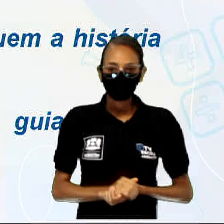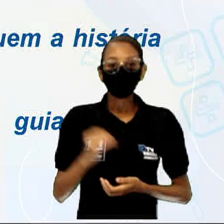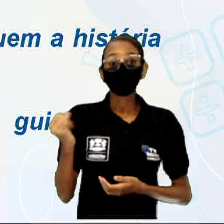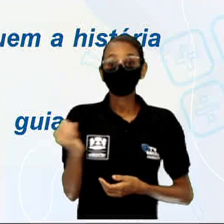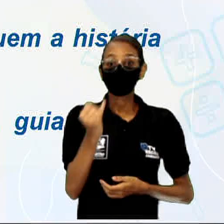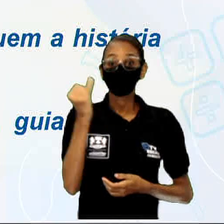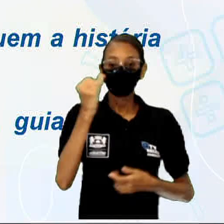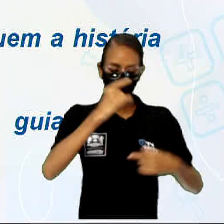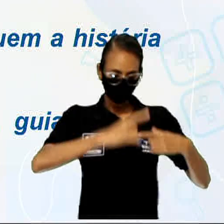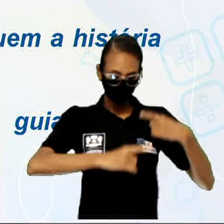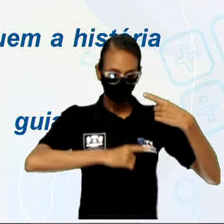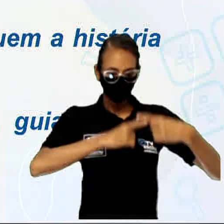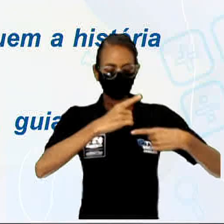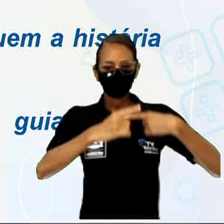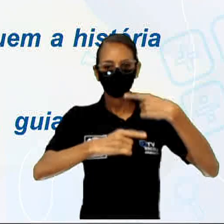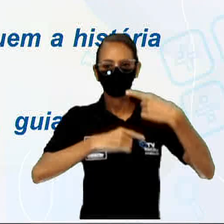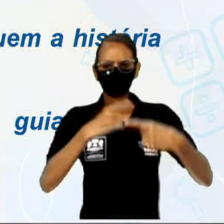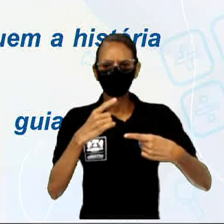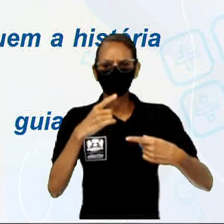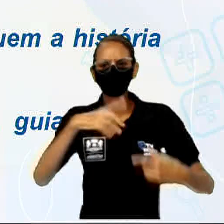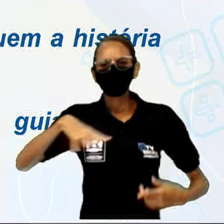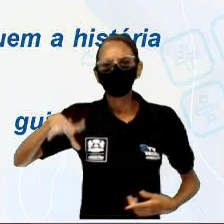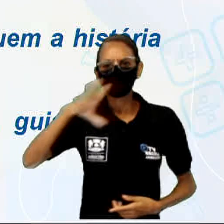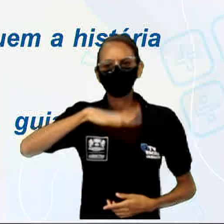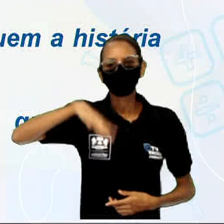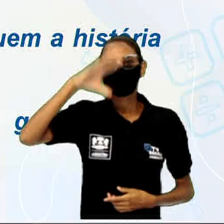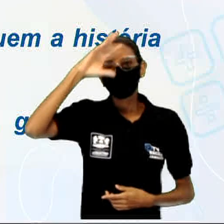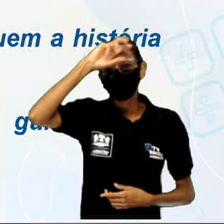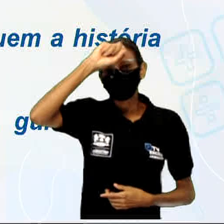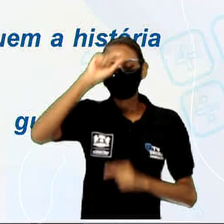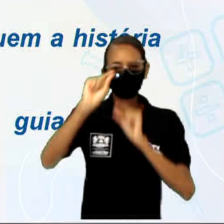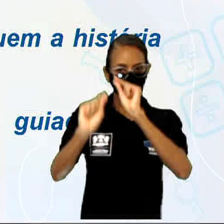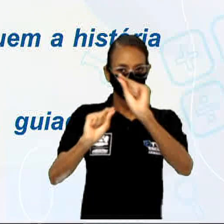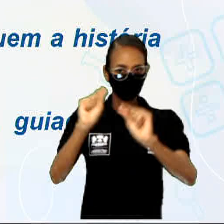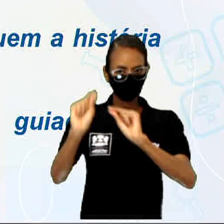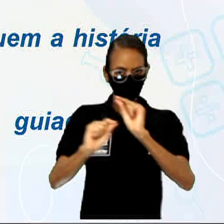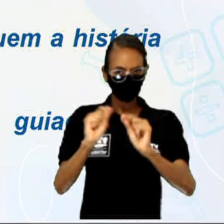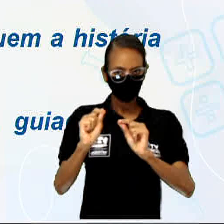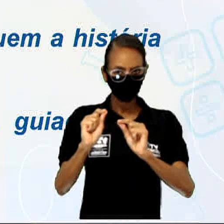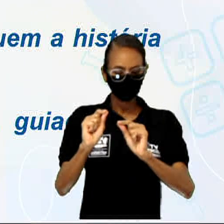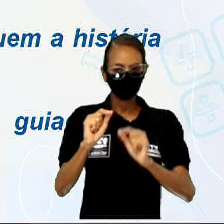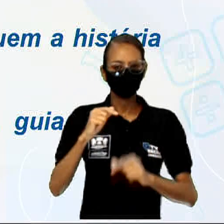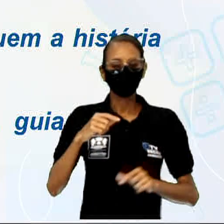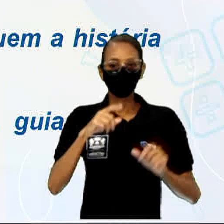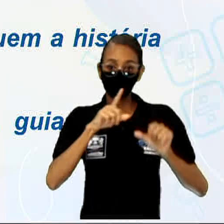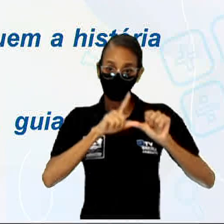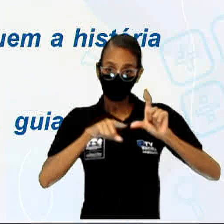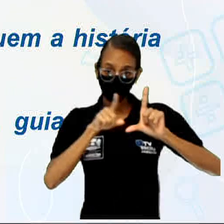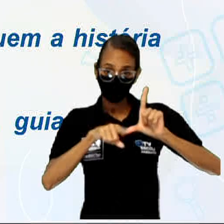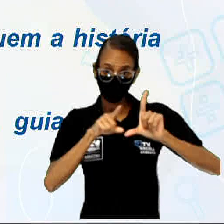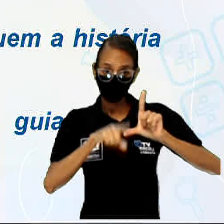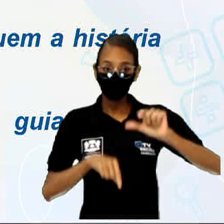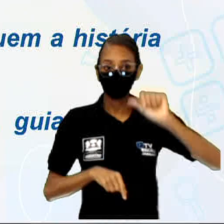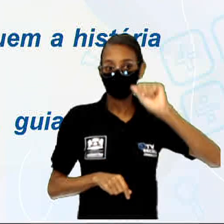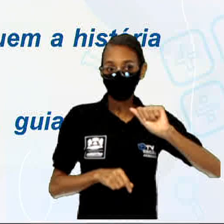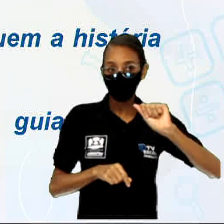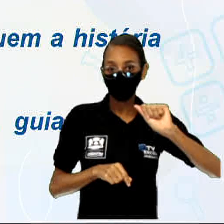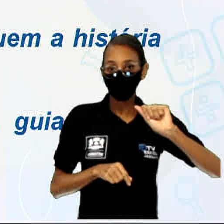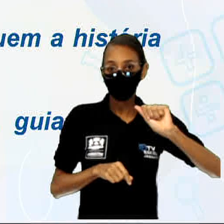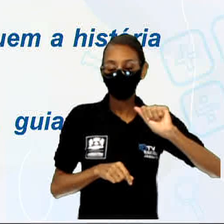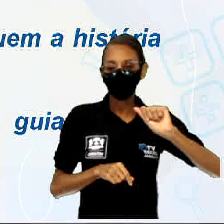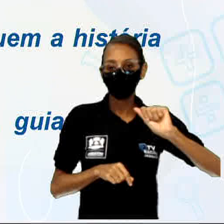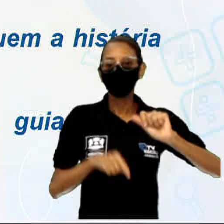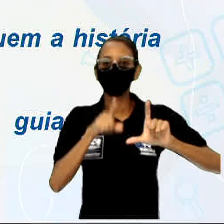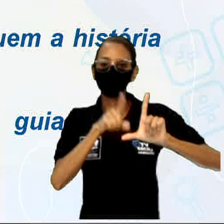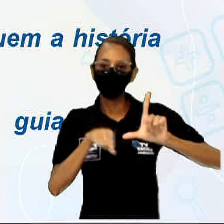herança os hebreus deixaram para a humanidade? Teria sido, letra A, o monoteísmo? Letra B, a